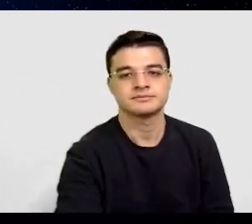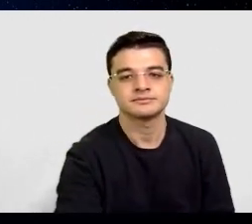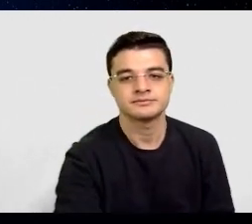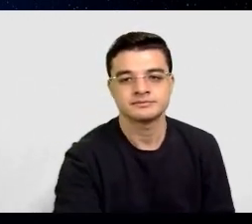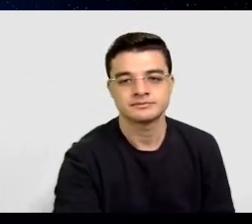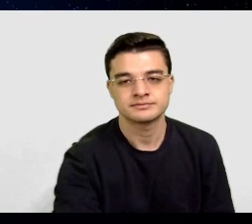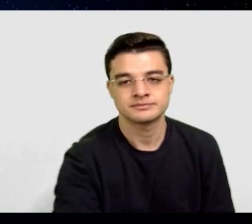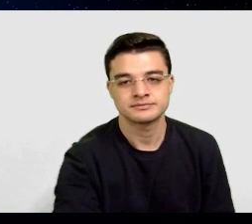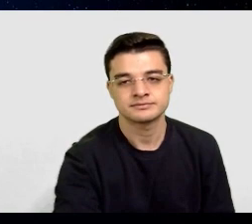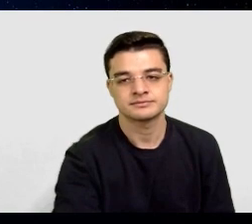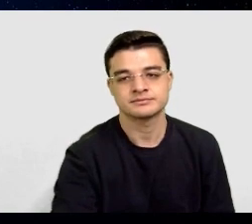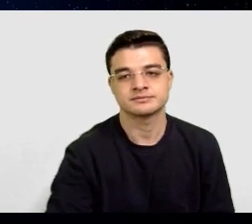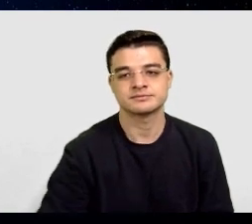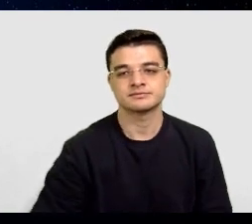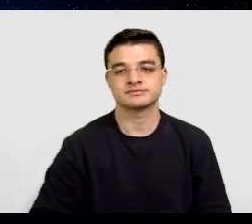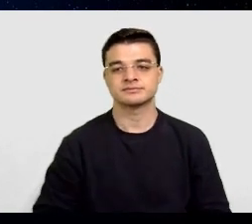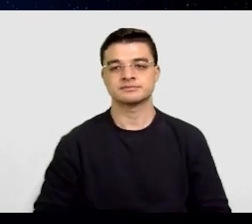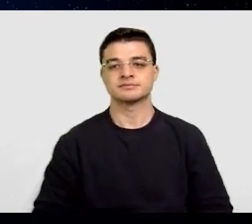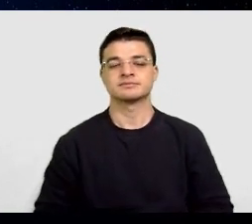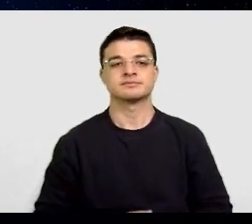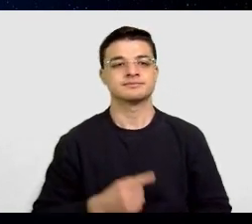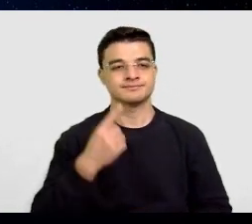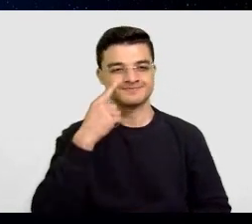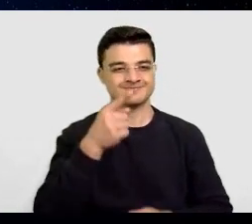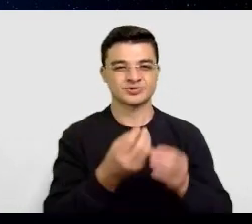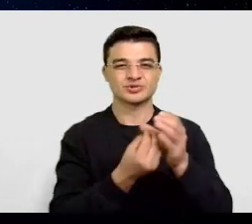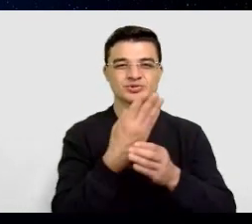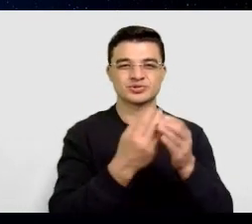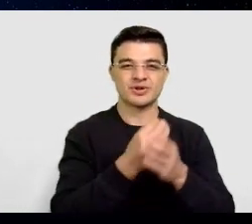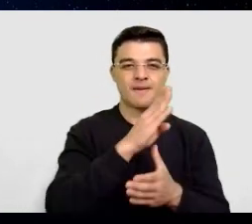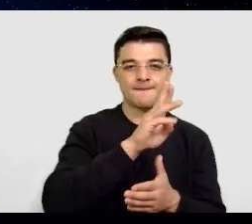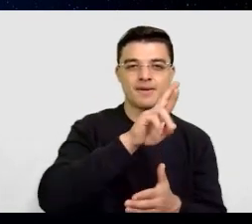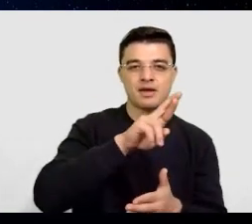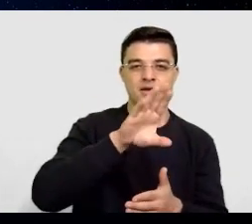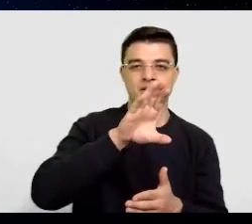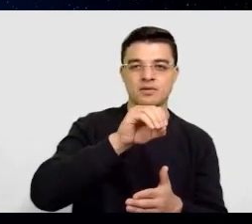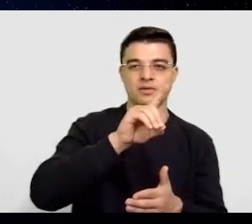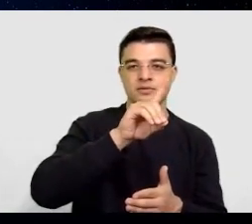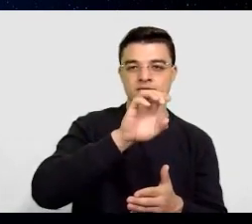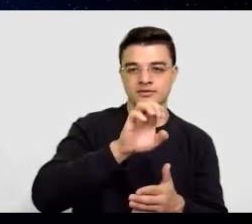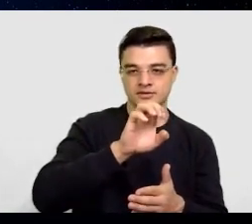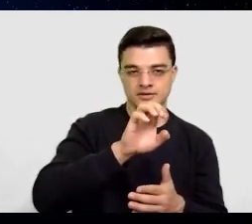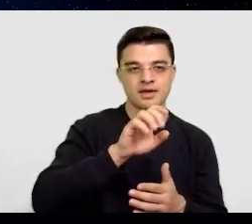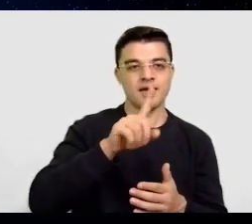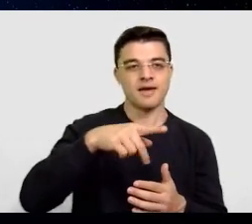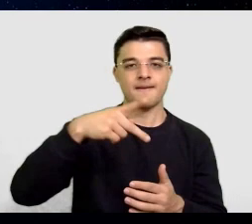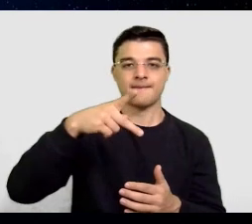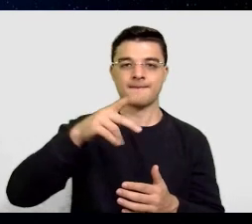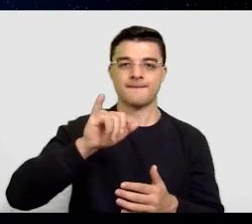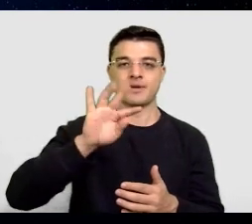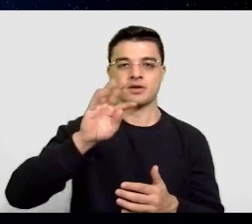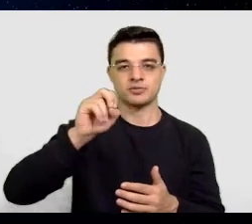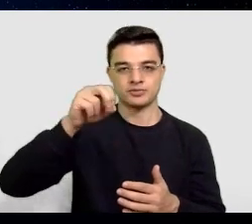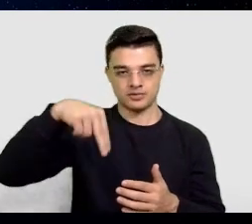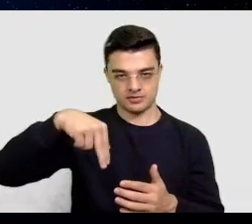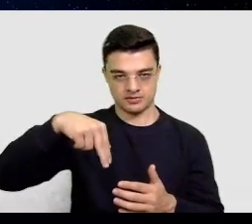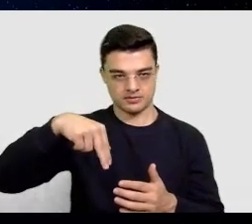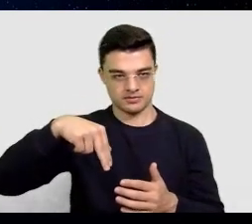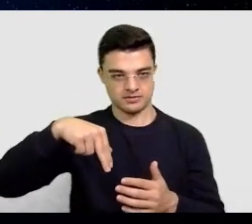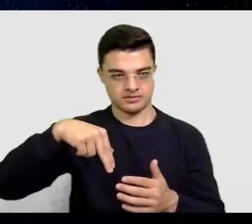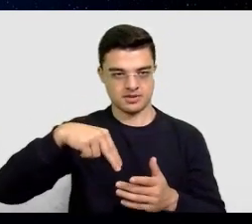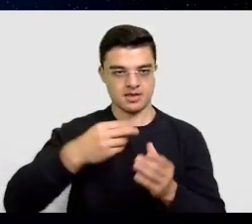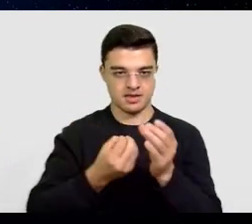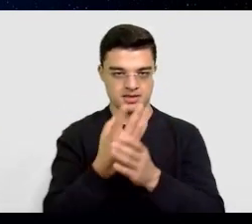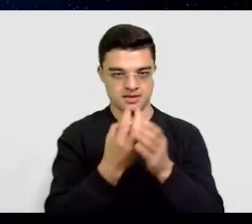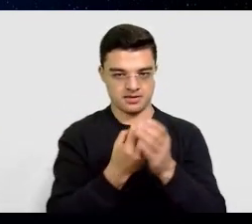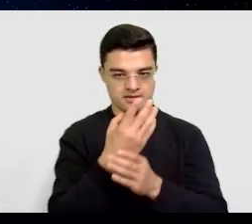eu comentei, né, que é o gerador do BR Code. É uma ferramenta escrita em Python. A ideia é bem simples. A gente passa alguns parâmetros que